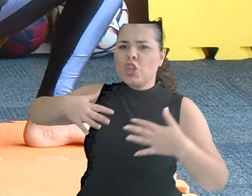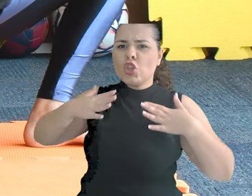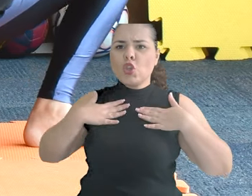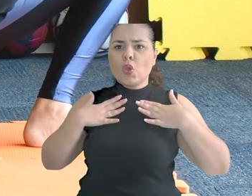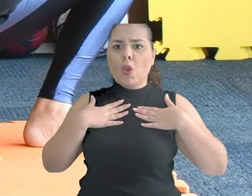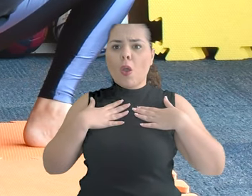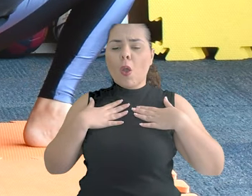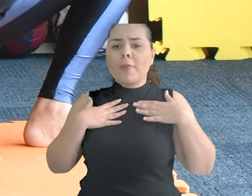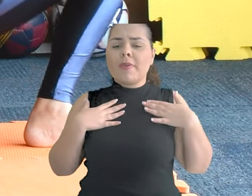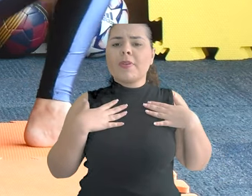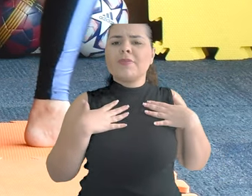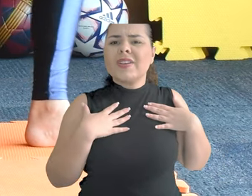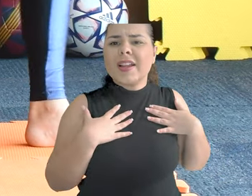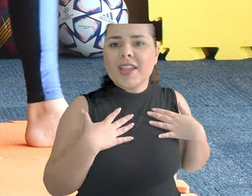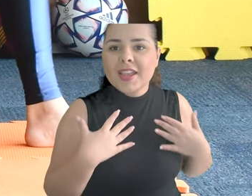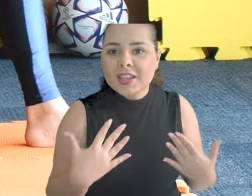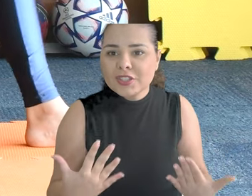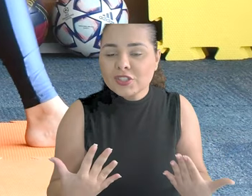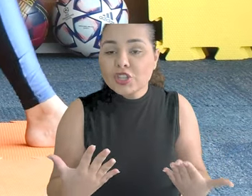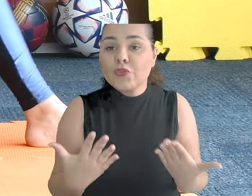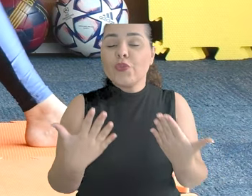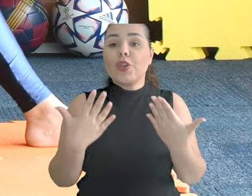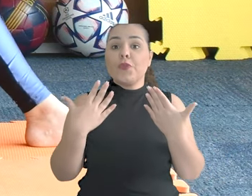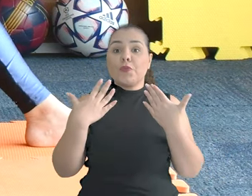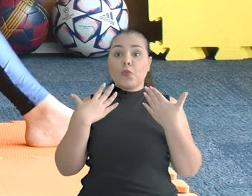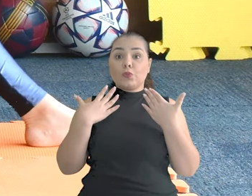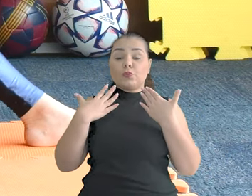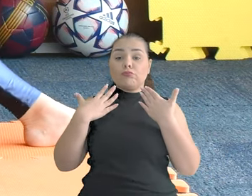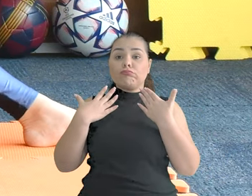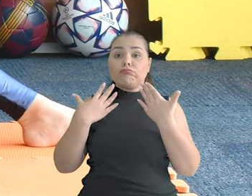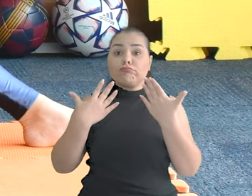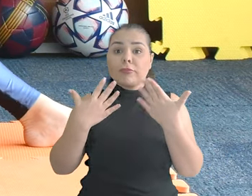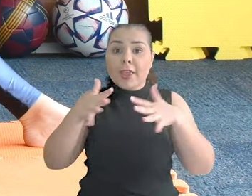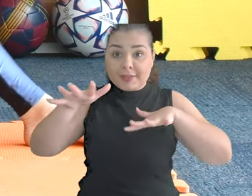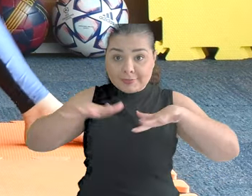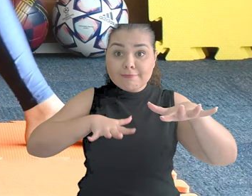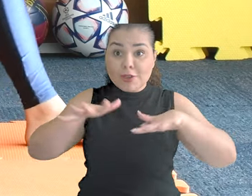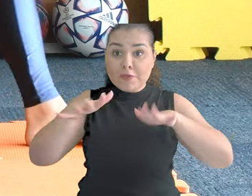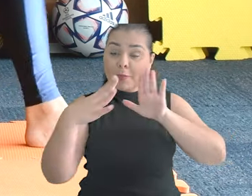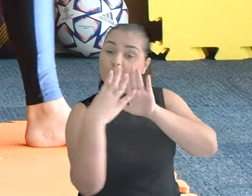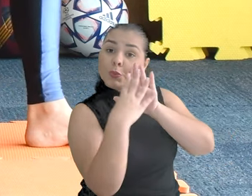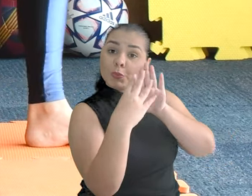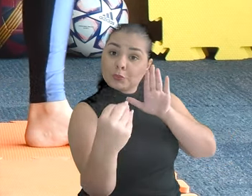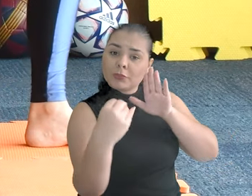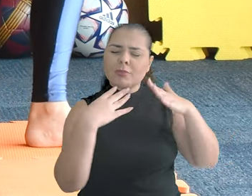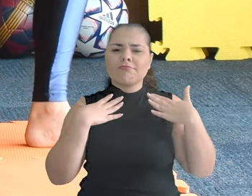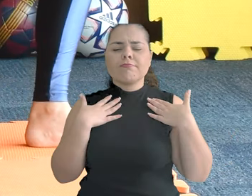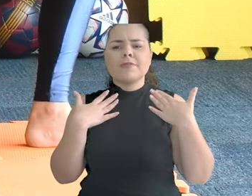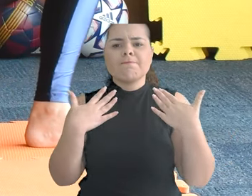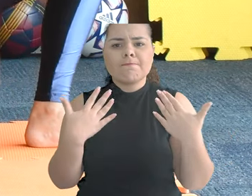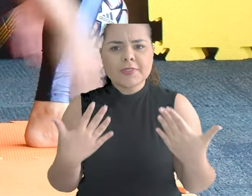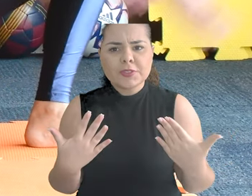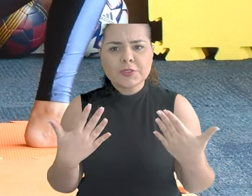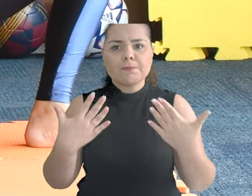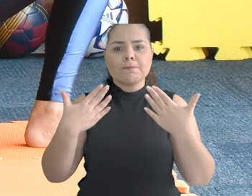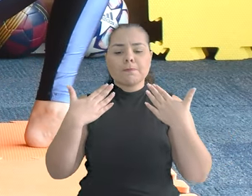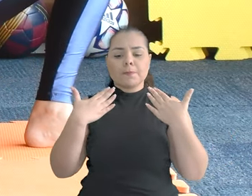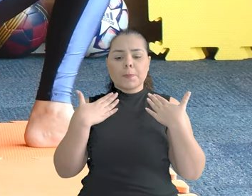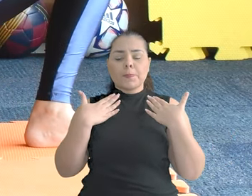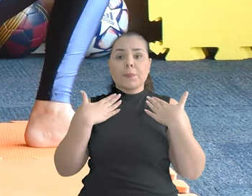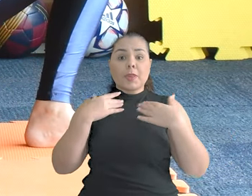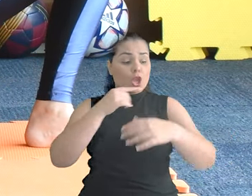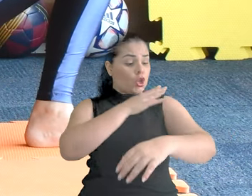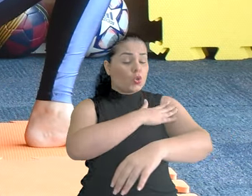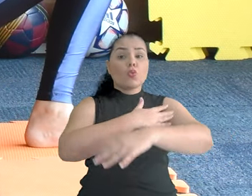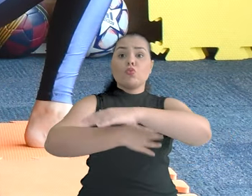Leva o corpo pra frente. E volta pra trás. Leva o corpo pra frente.